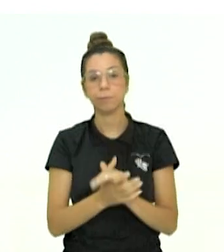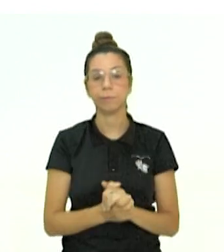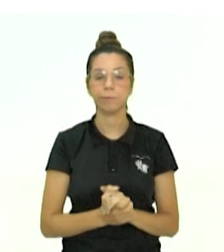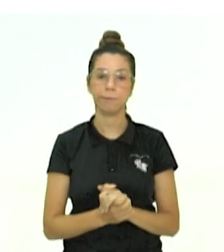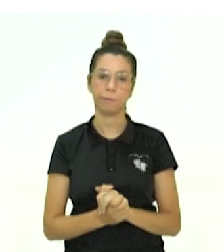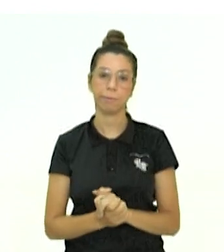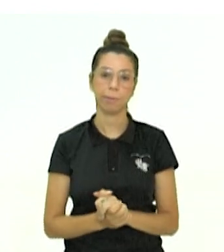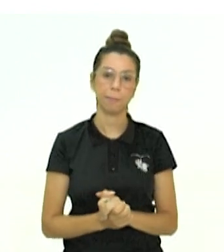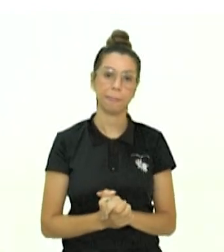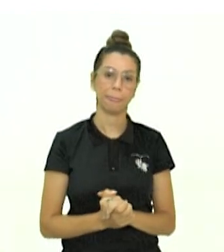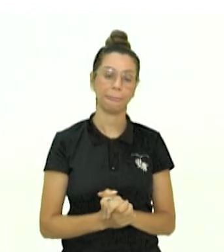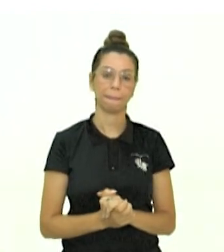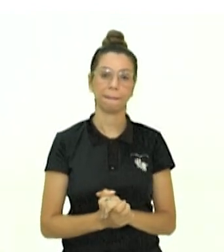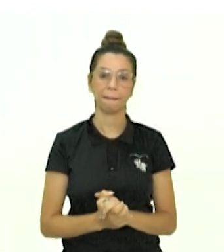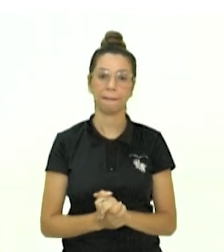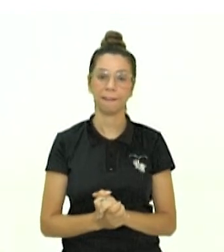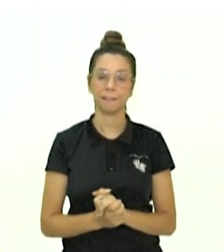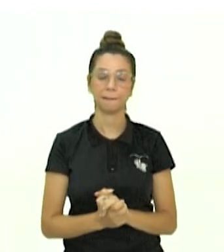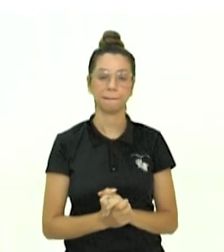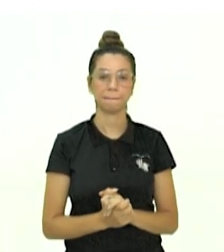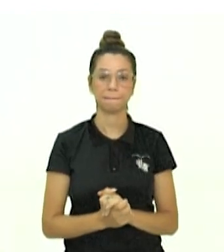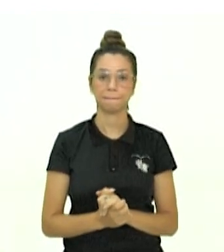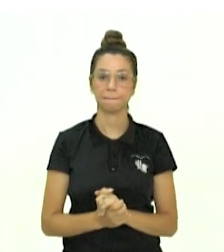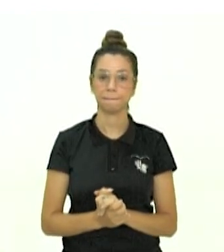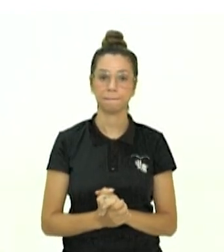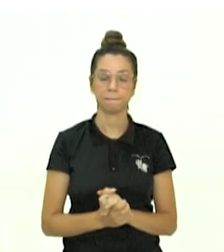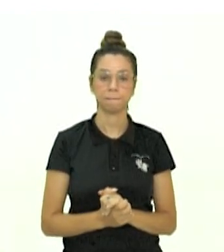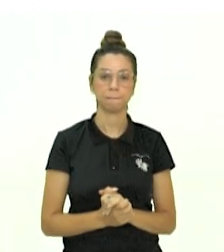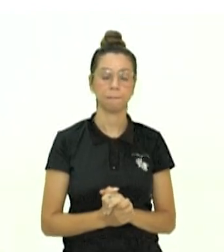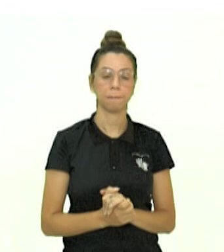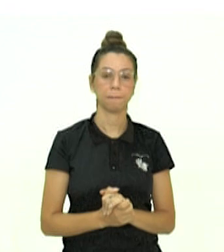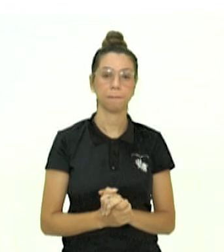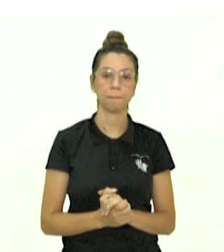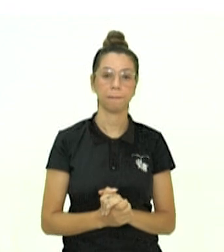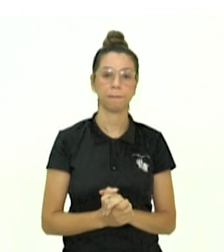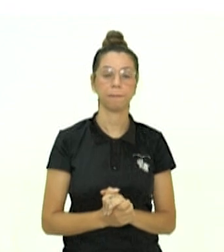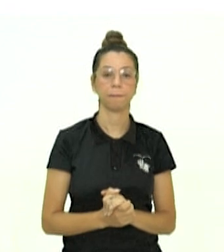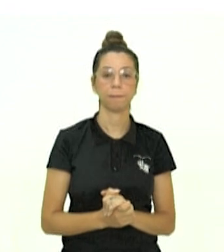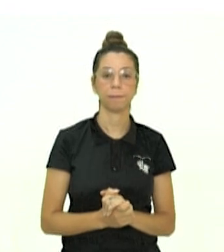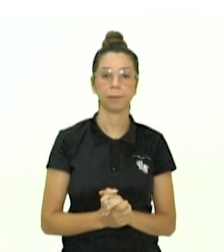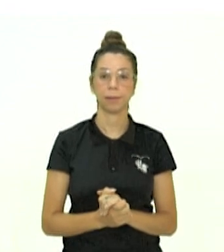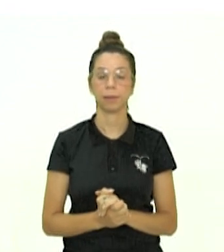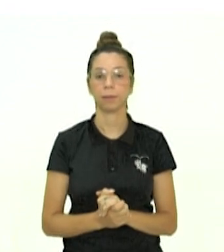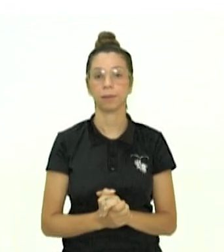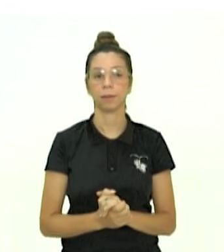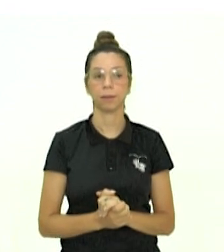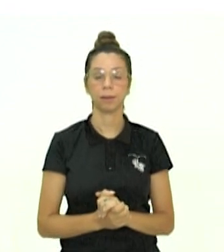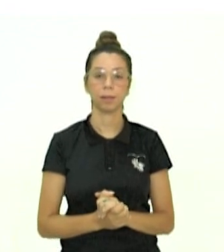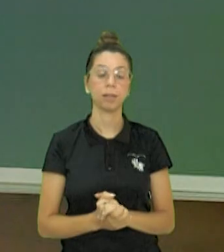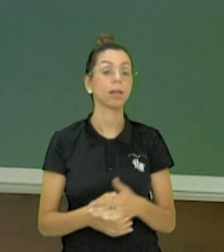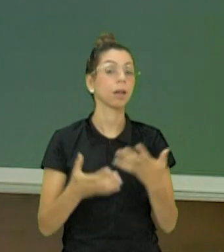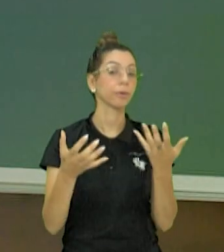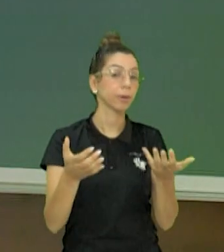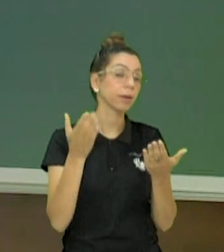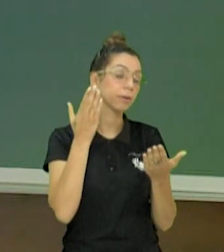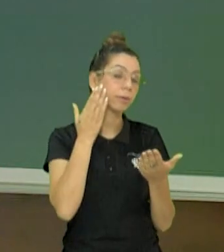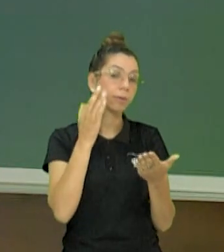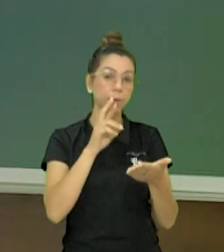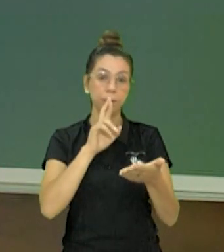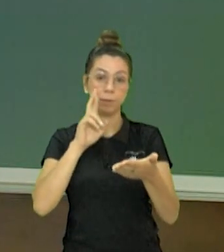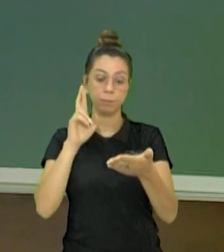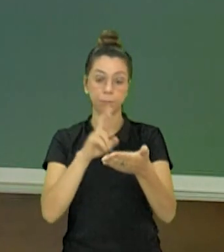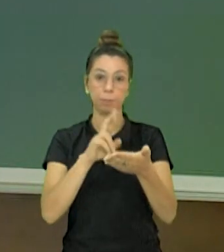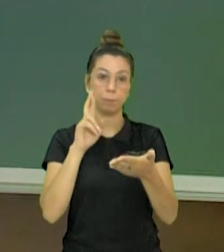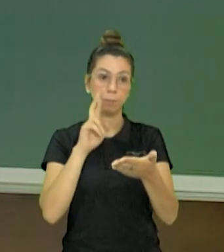Então, olha o que vocês irão fazer. Answer with in the country or in the city. Eu quero que vocês